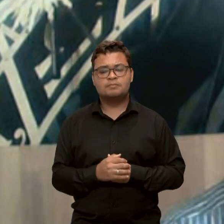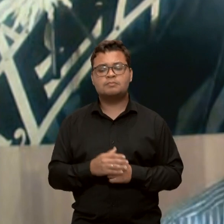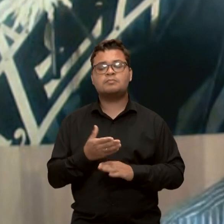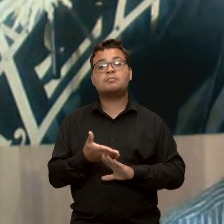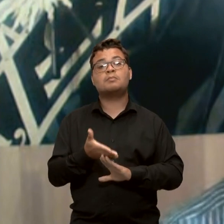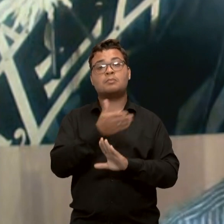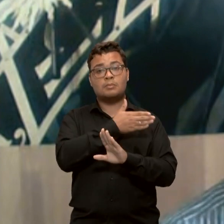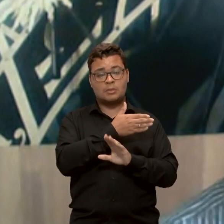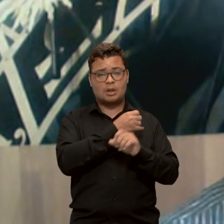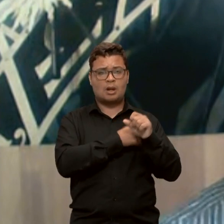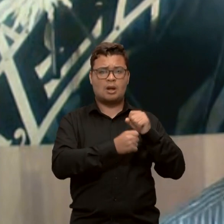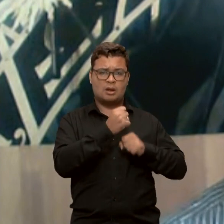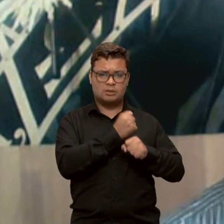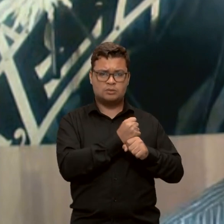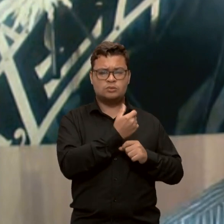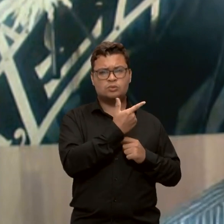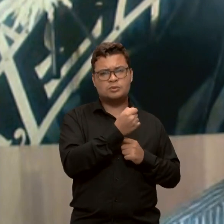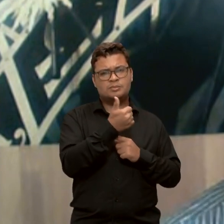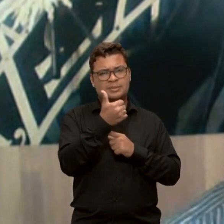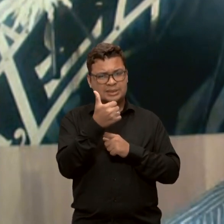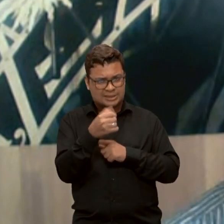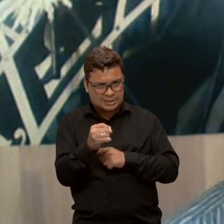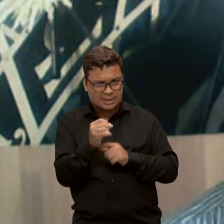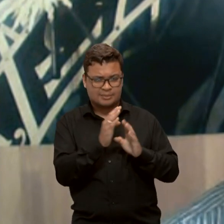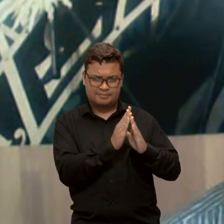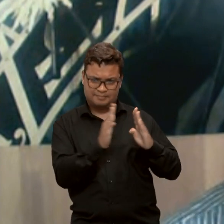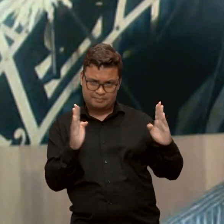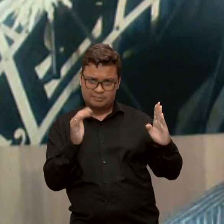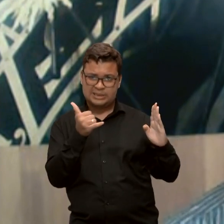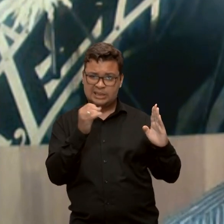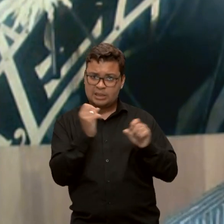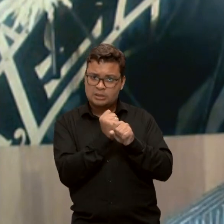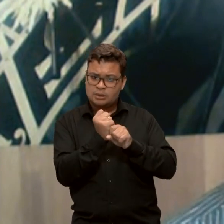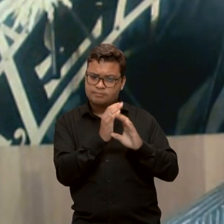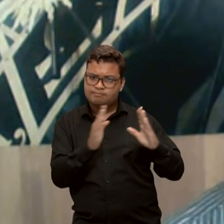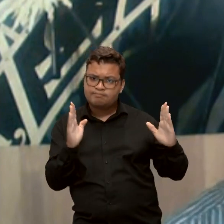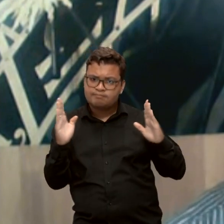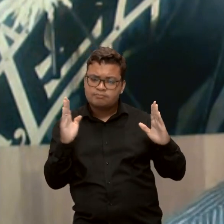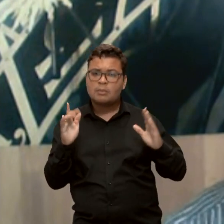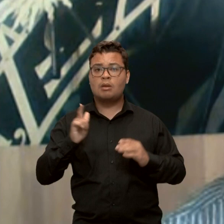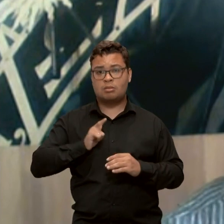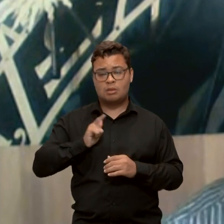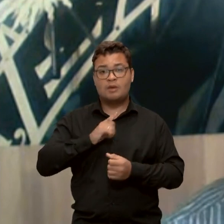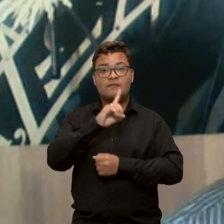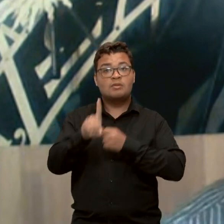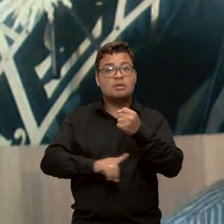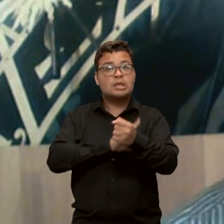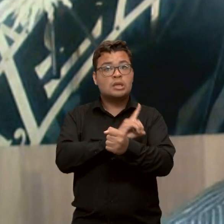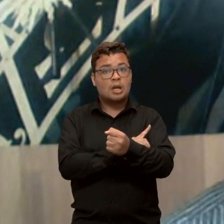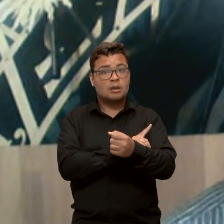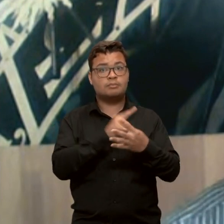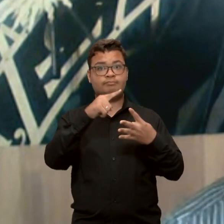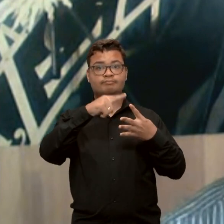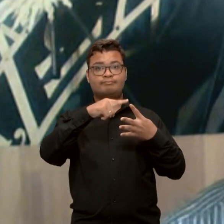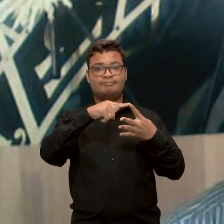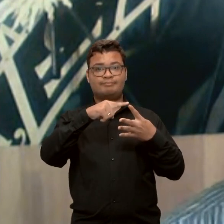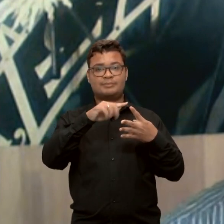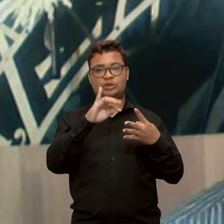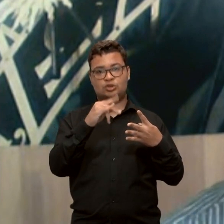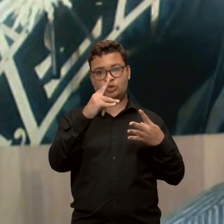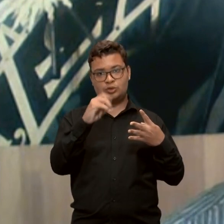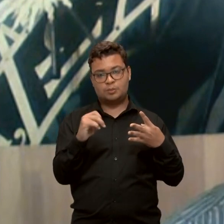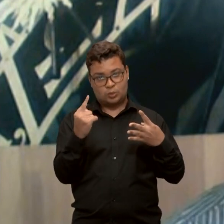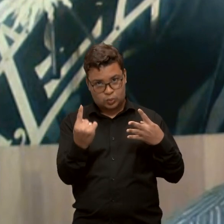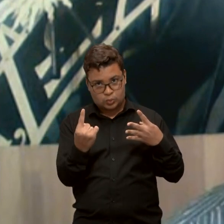gente saiu de uma predominância de um desses sorotipos para outro. Mas de forma muito curiosa, na verdade,